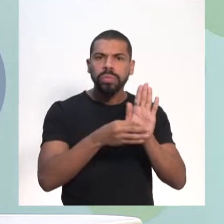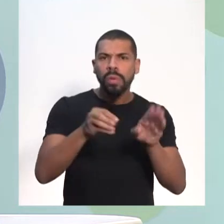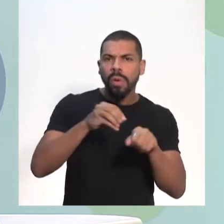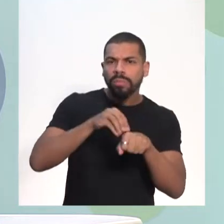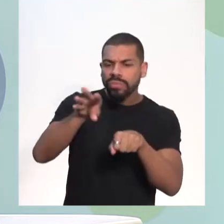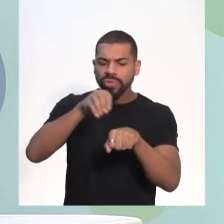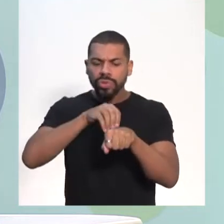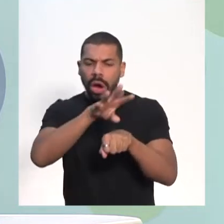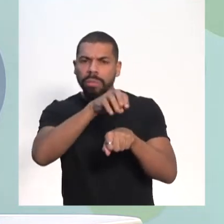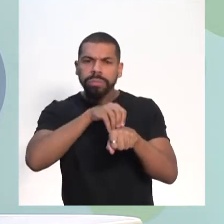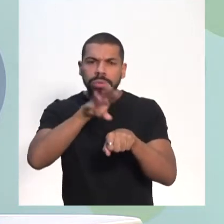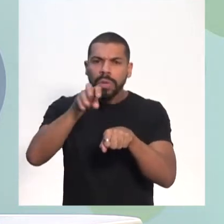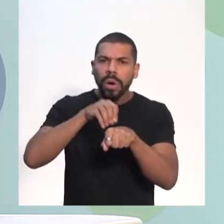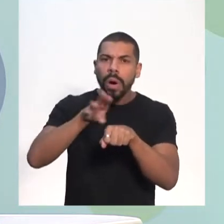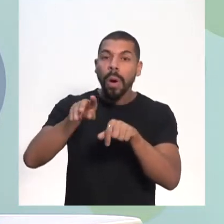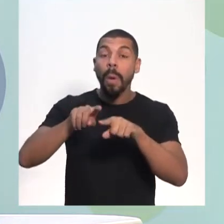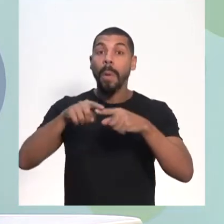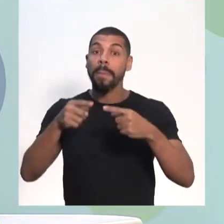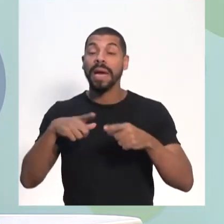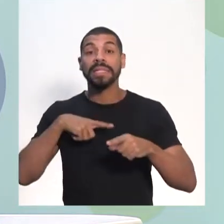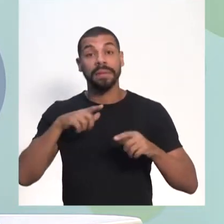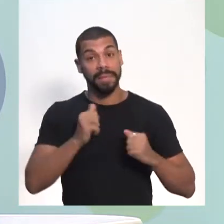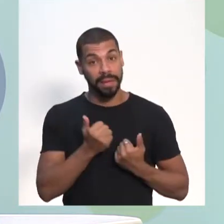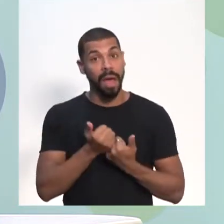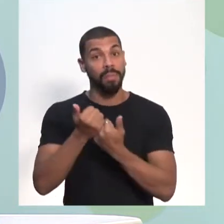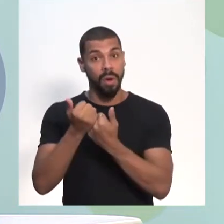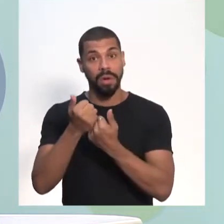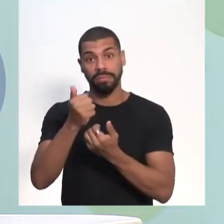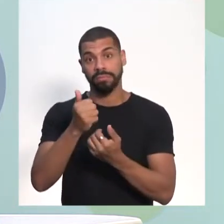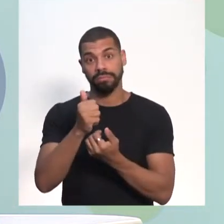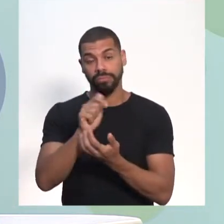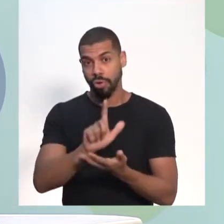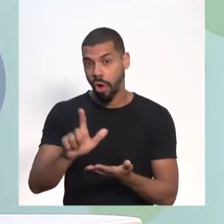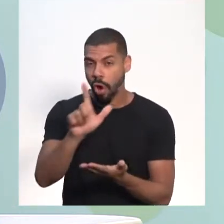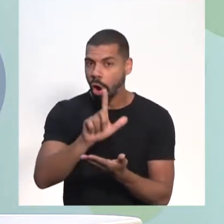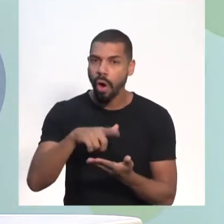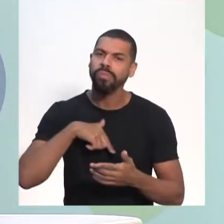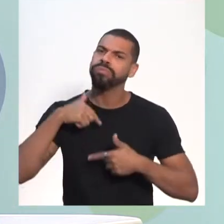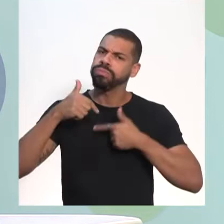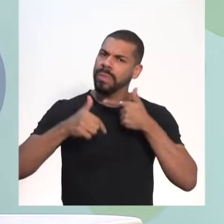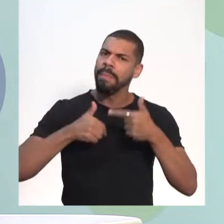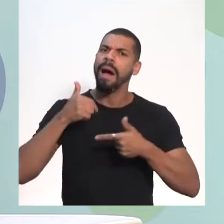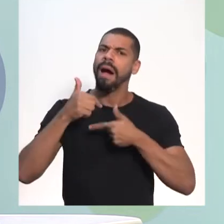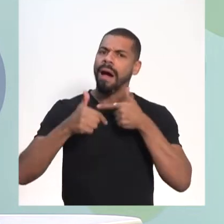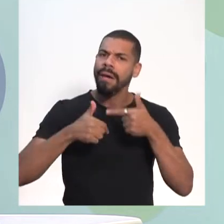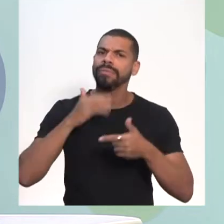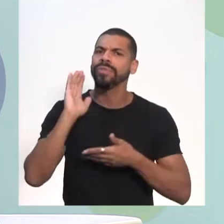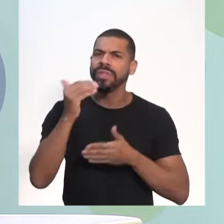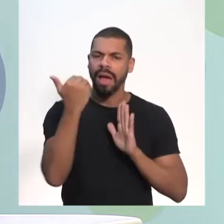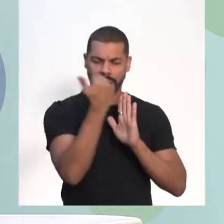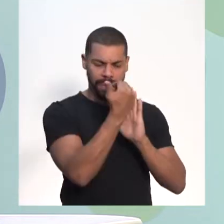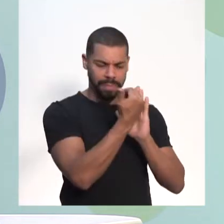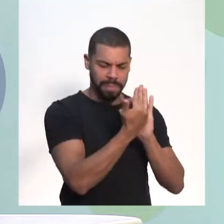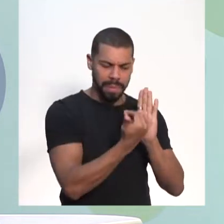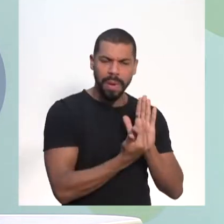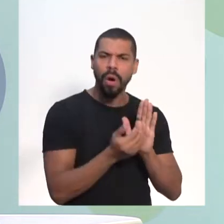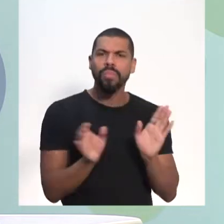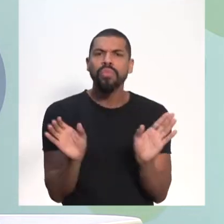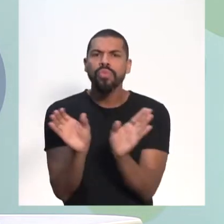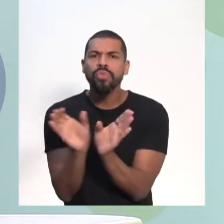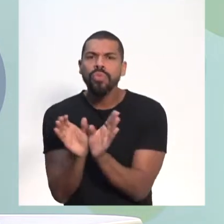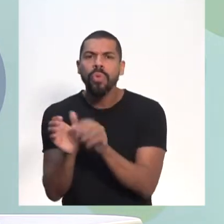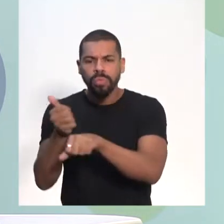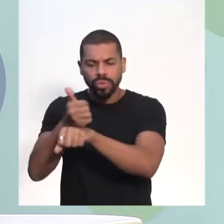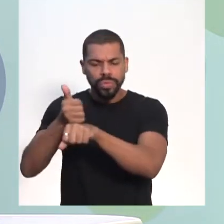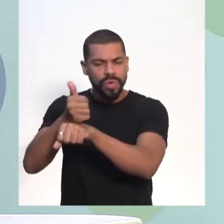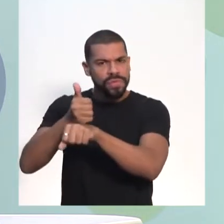as necessidades locais, mas auxilia muito, né? Quando a gente já recebe um trabalho que já foi elaborado, já foi feito por uma equipe que se